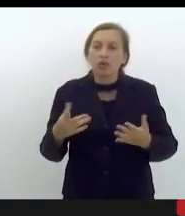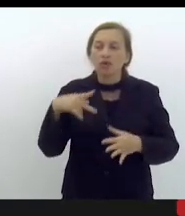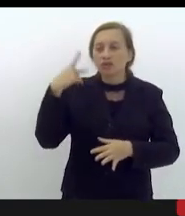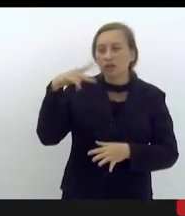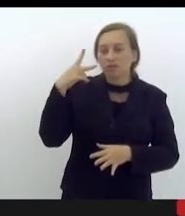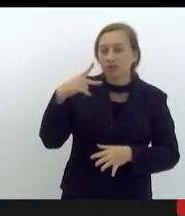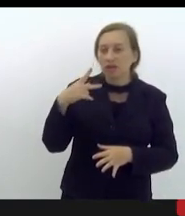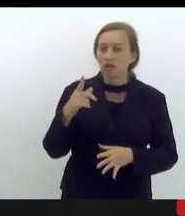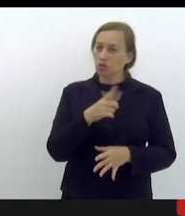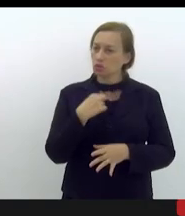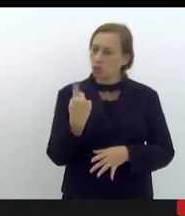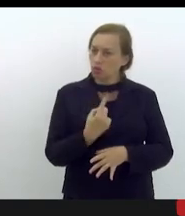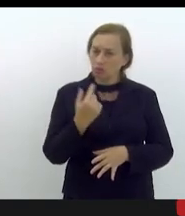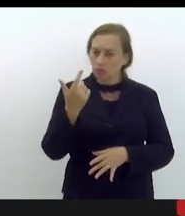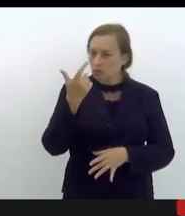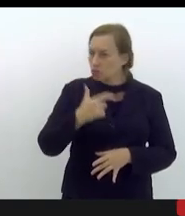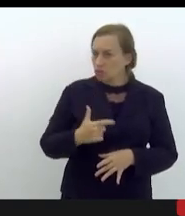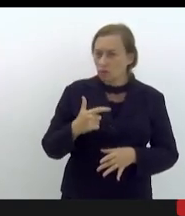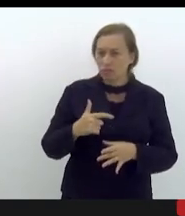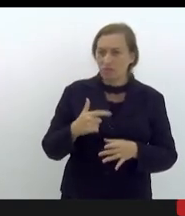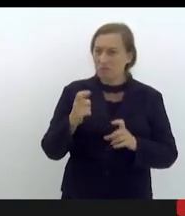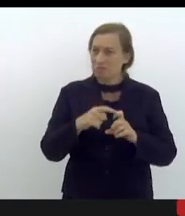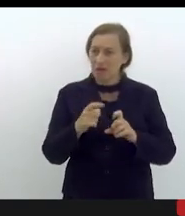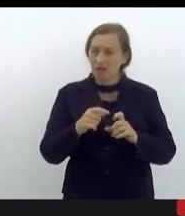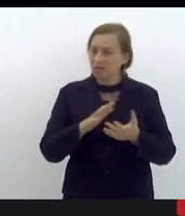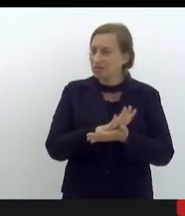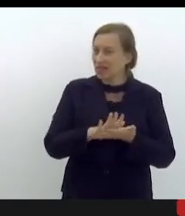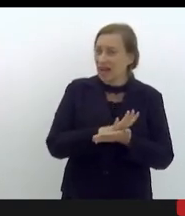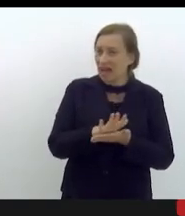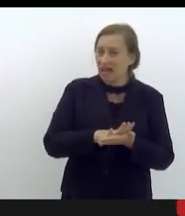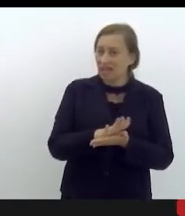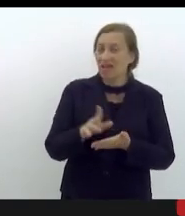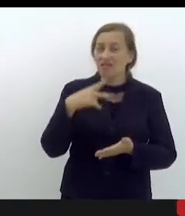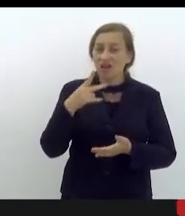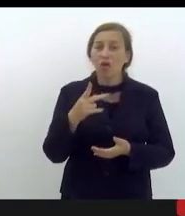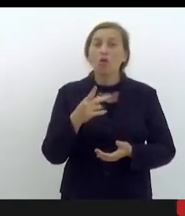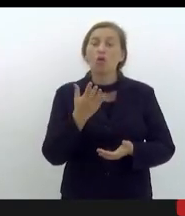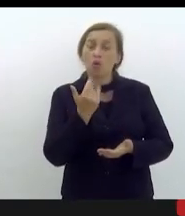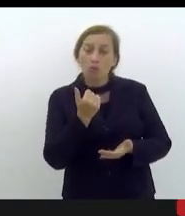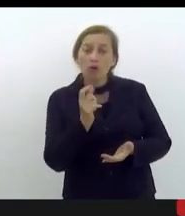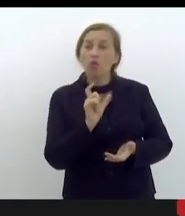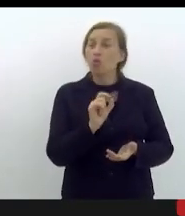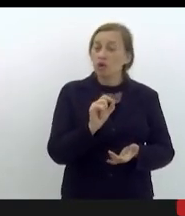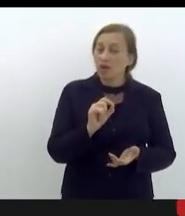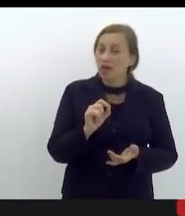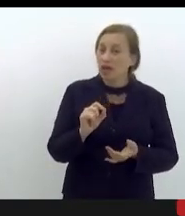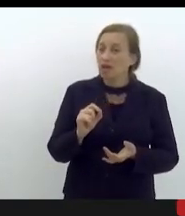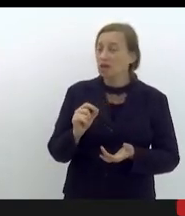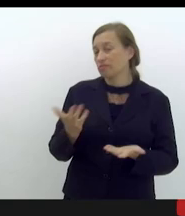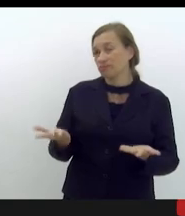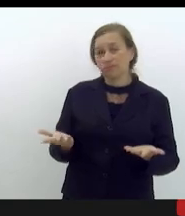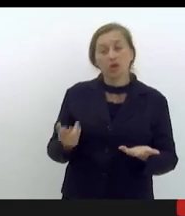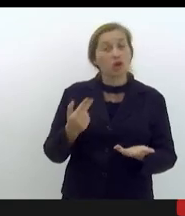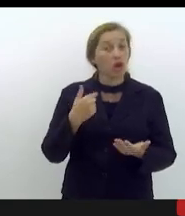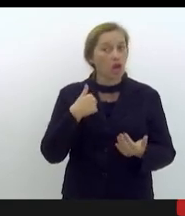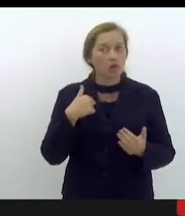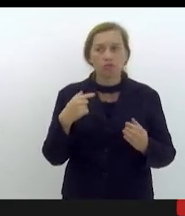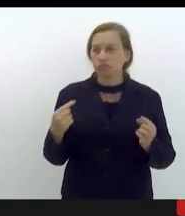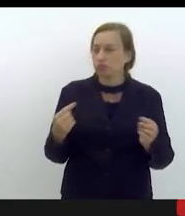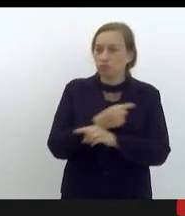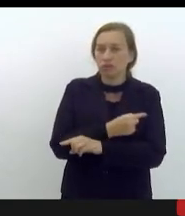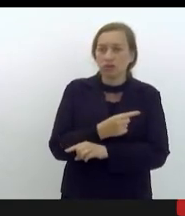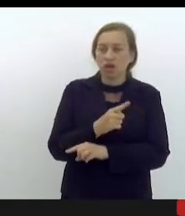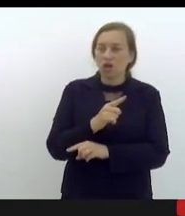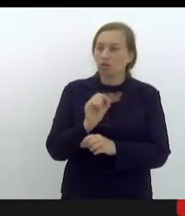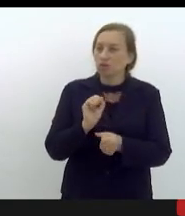não somos médicos nutricionista Nada vamos dizer o que com a criança tem que comer eu não posso concordar com isso e eu não tô amarrado